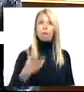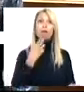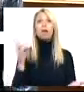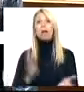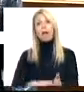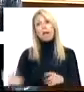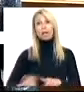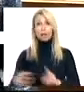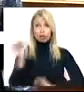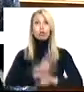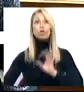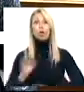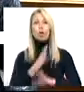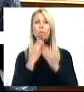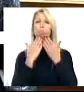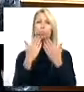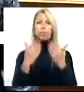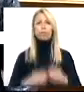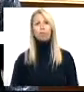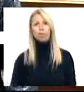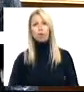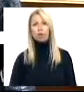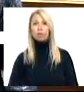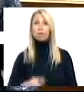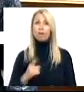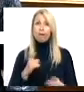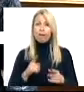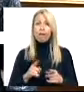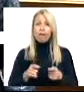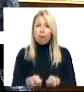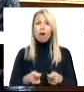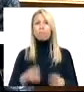os interesses da Europa, por favor, force este